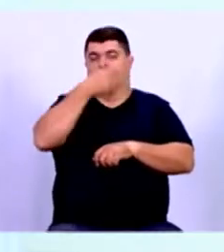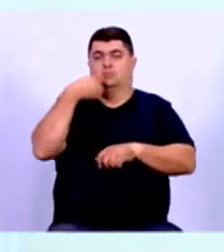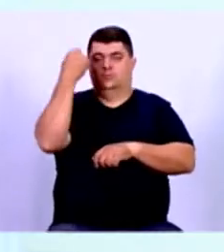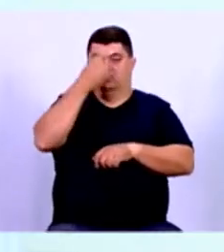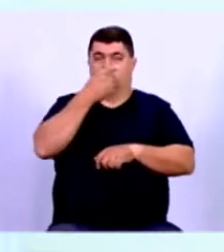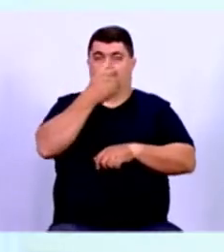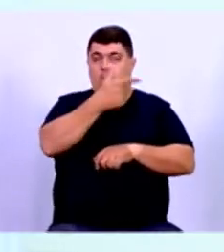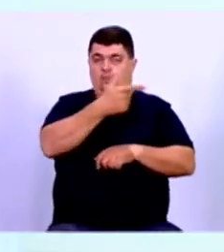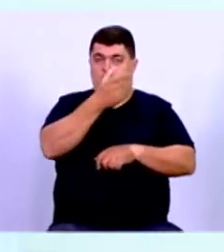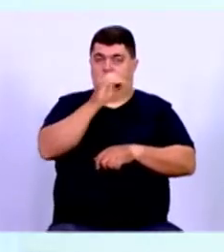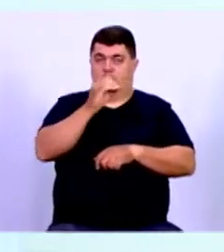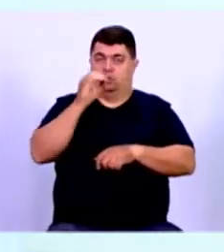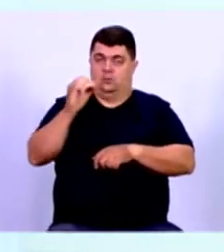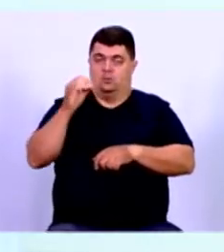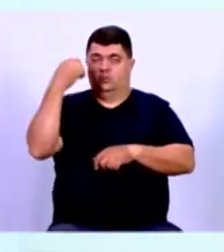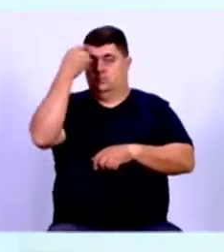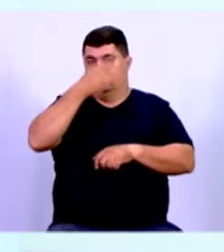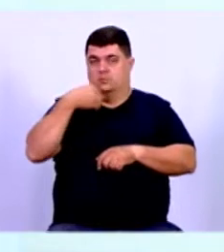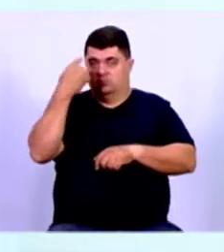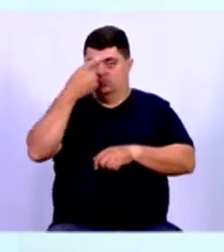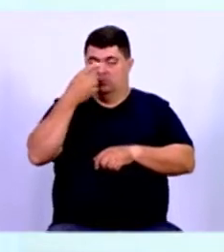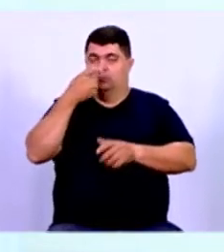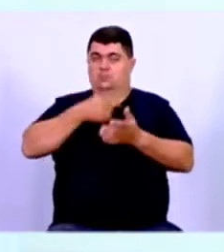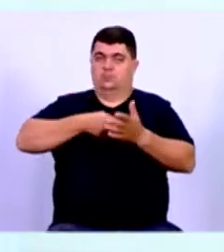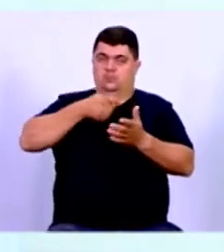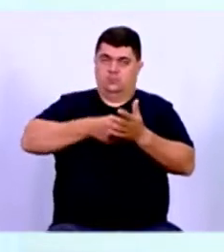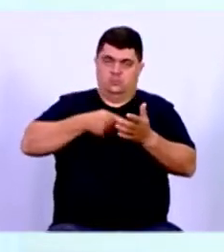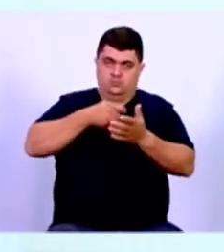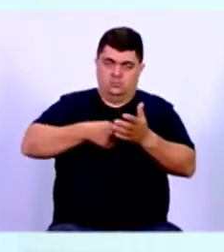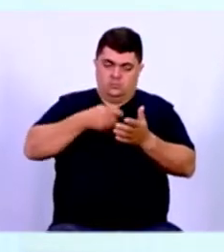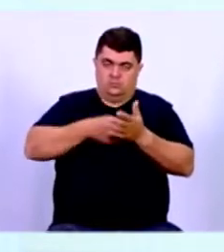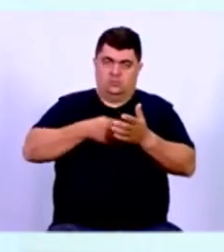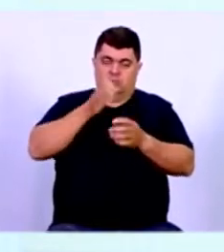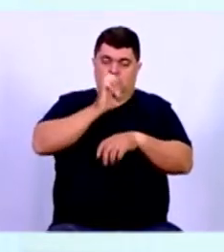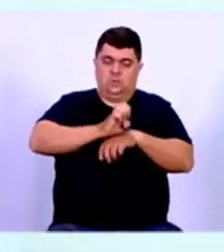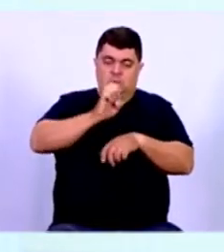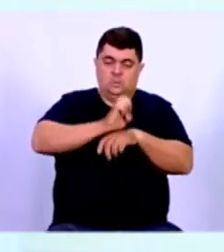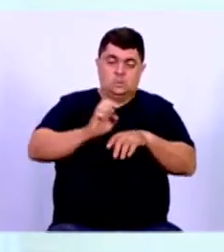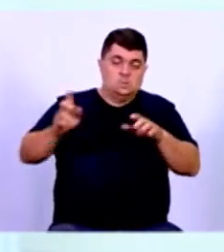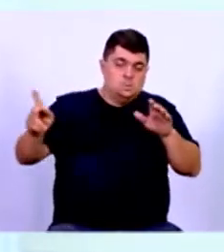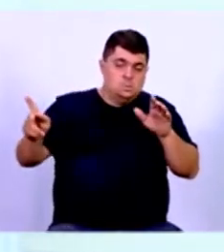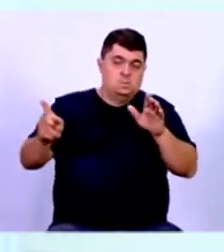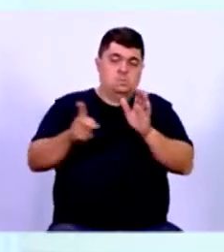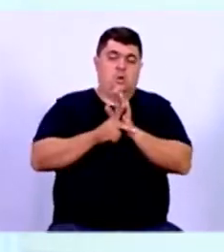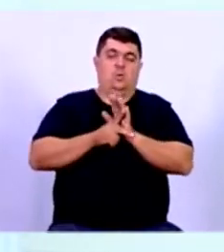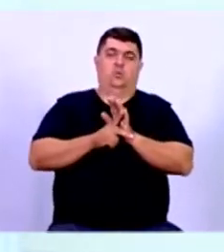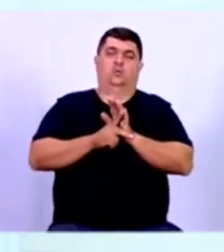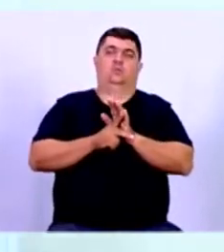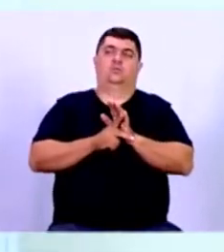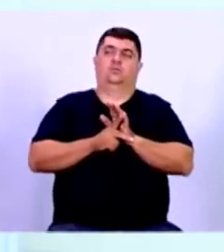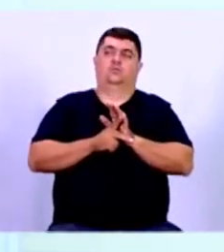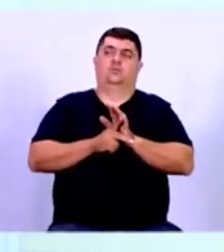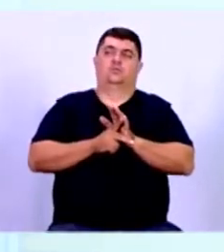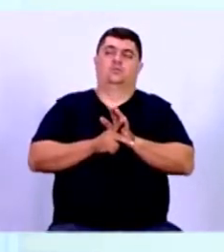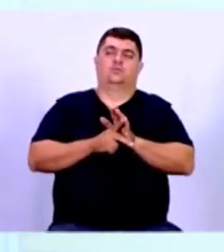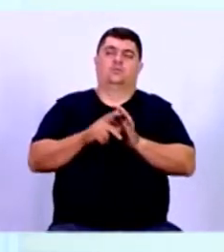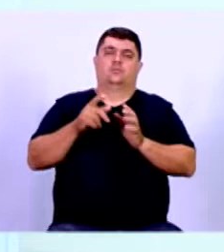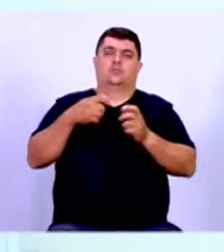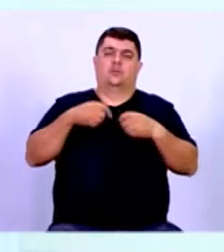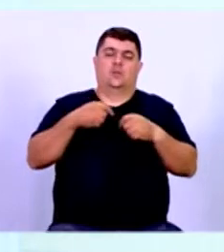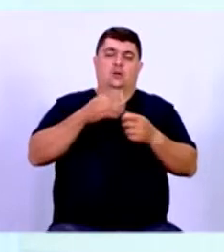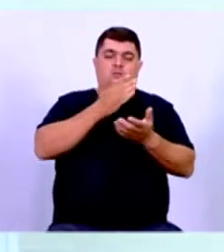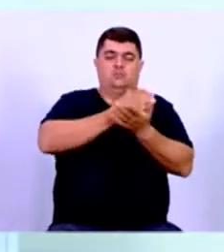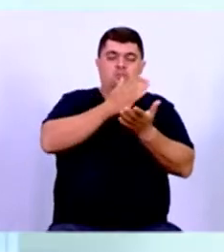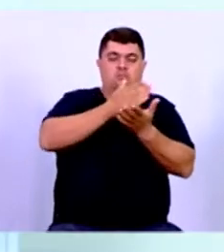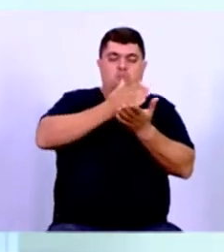então devem ser cumpridas 200 horas de estágio. Essas 200 horas devem ser operacionalizadas a